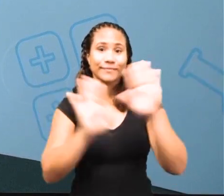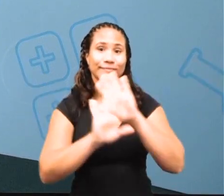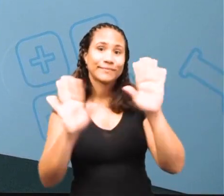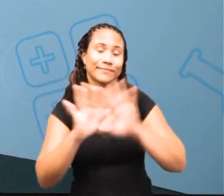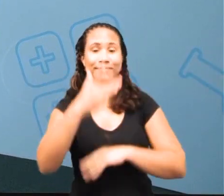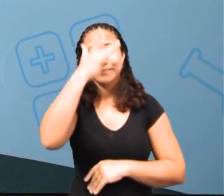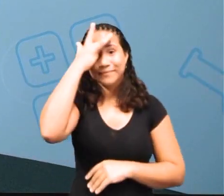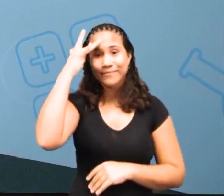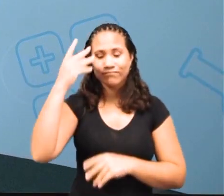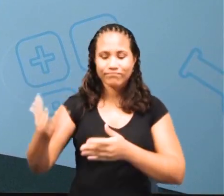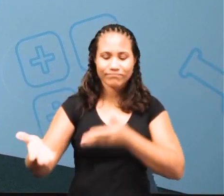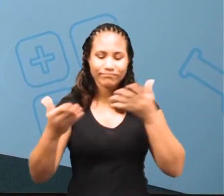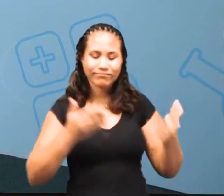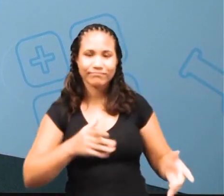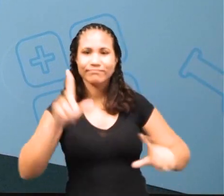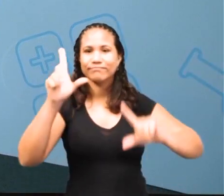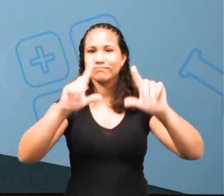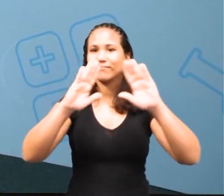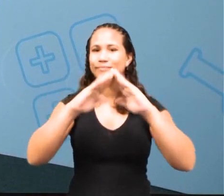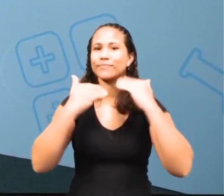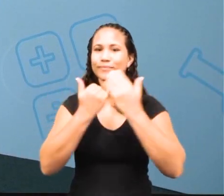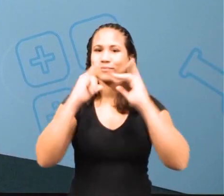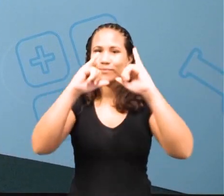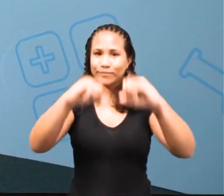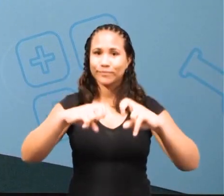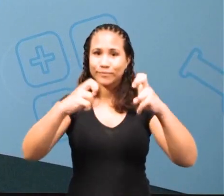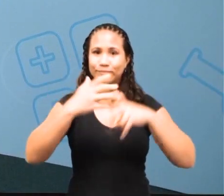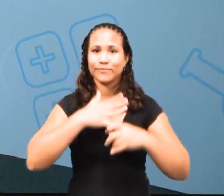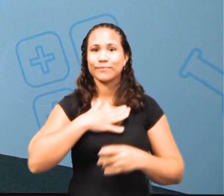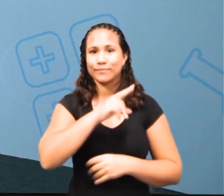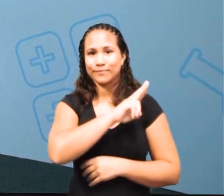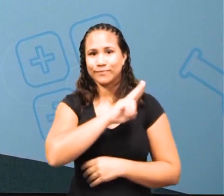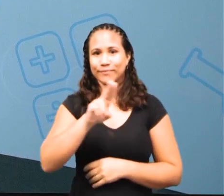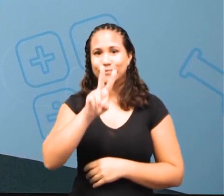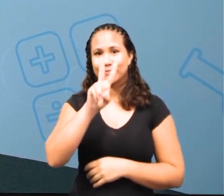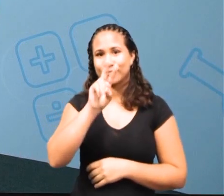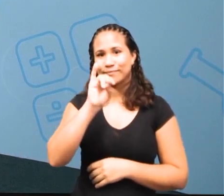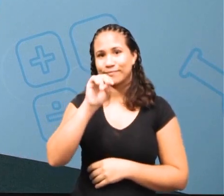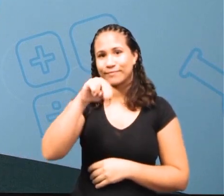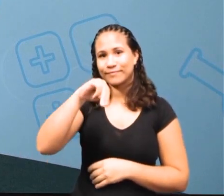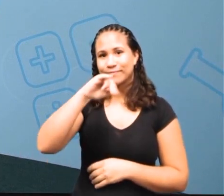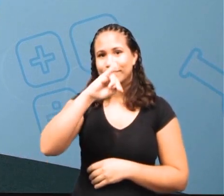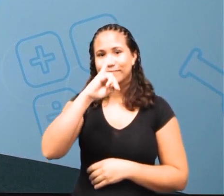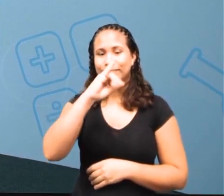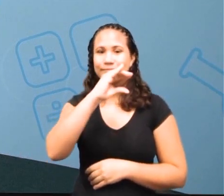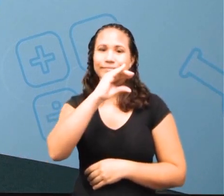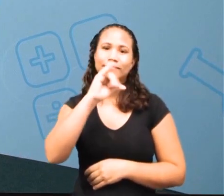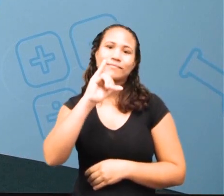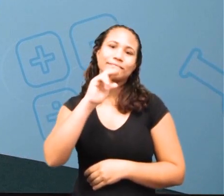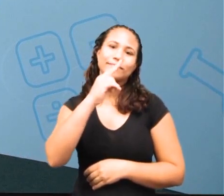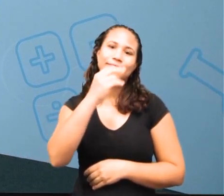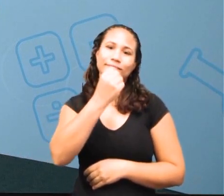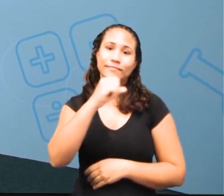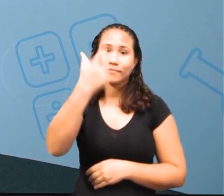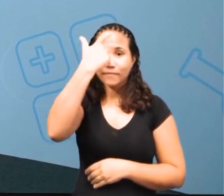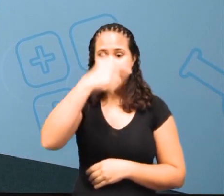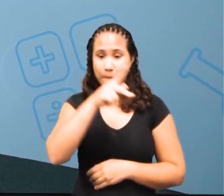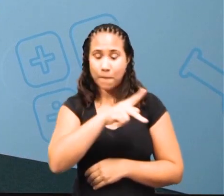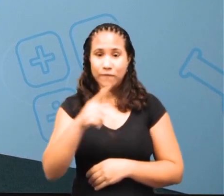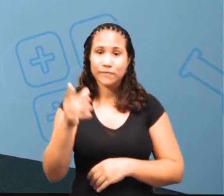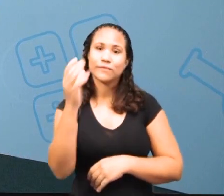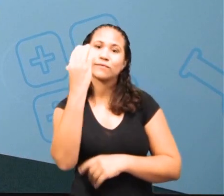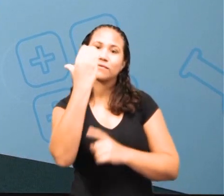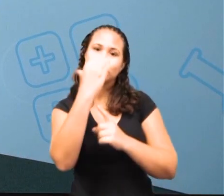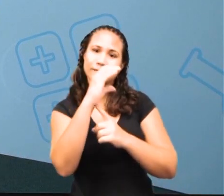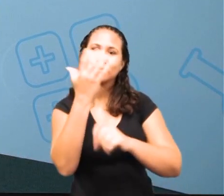Olá pessoal, sejam bem-vindos à TV Escola Jaboatão. Meu nome é Vinícius Nascimento e eu sou professor de Ciências e a nossa